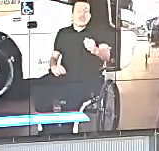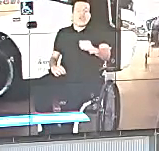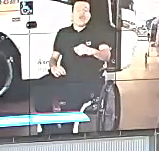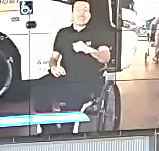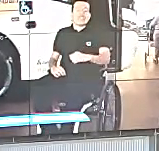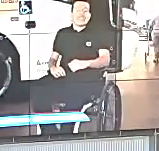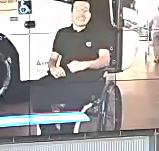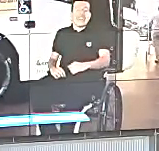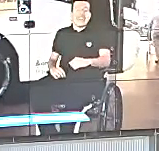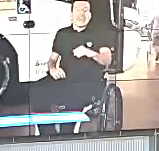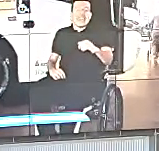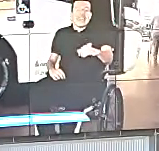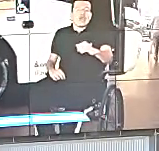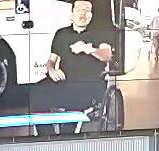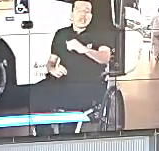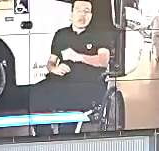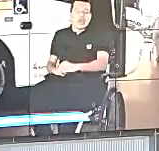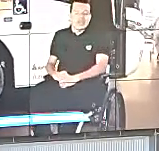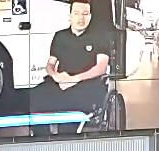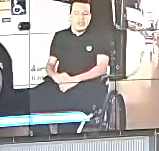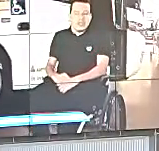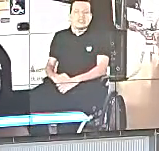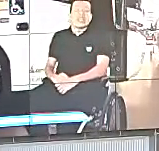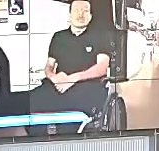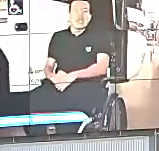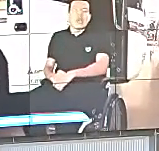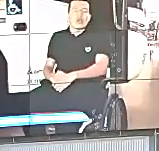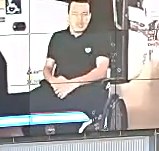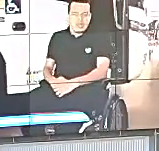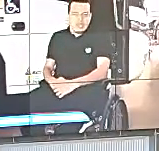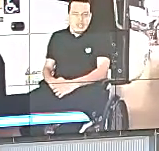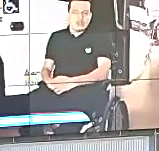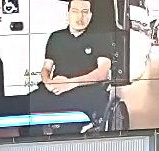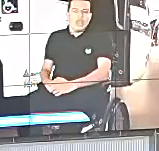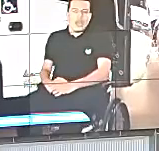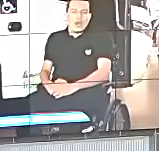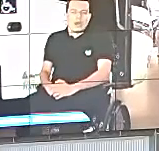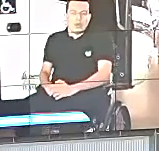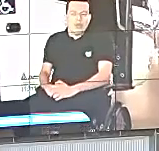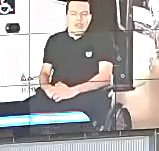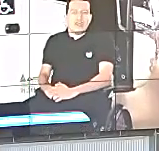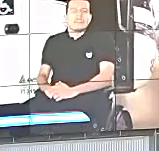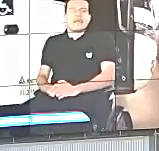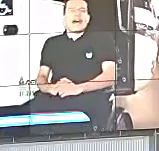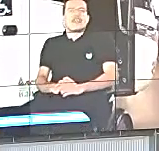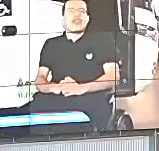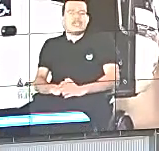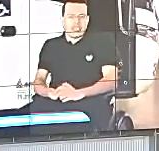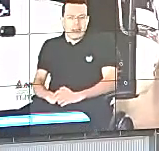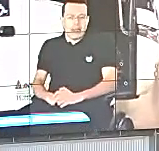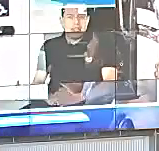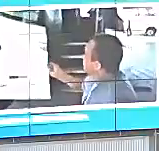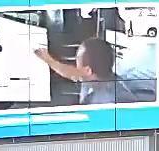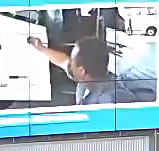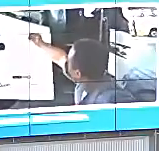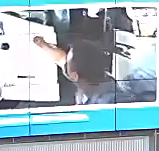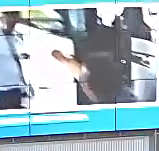nós não vamos aceitar nenhum direito a menos seguimos na luta eu sou Thiago Elton faça parte você